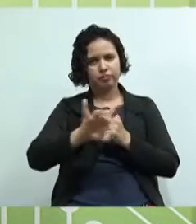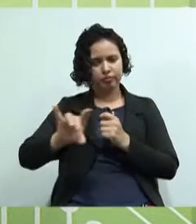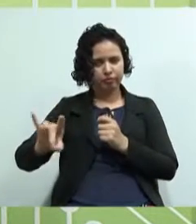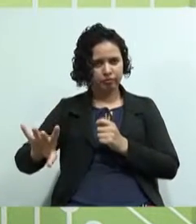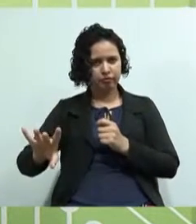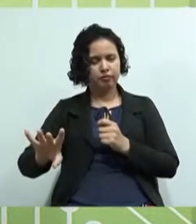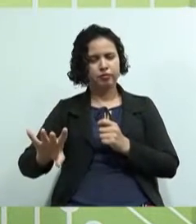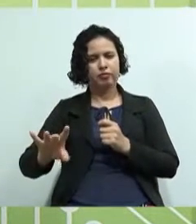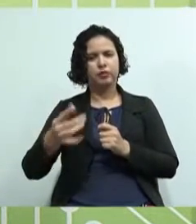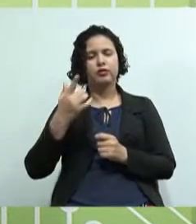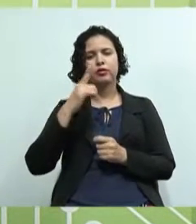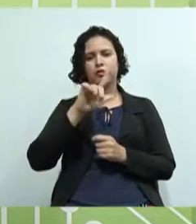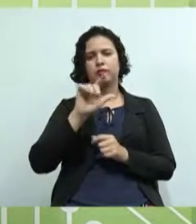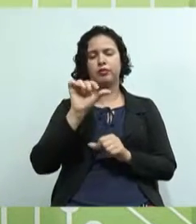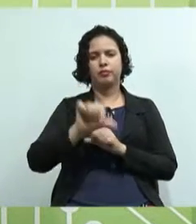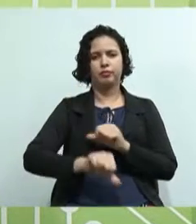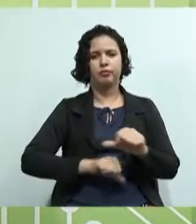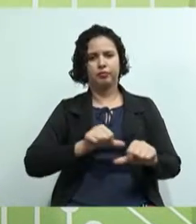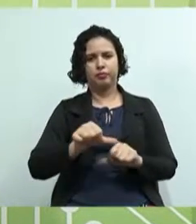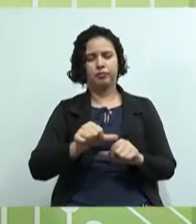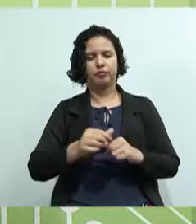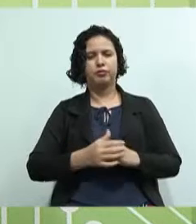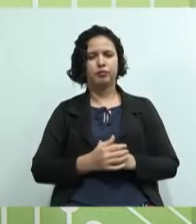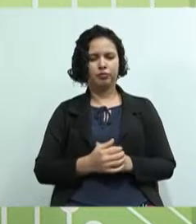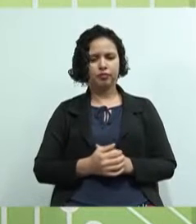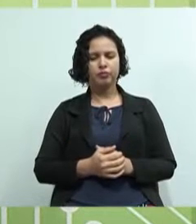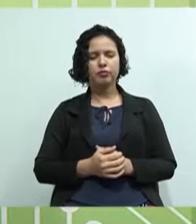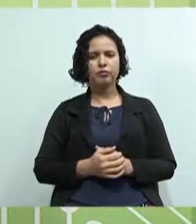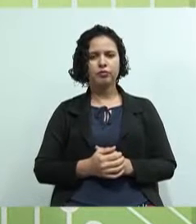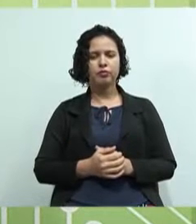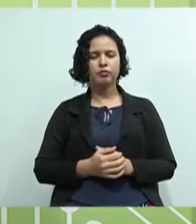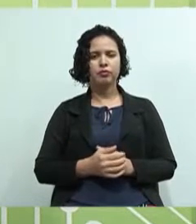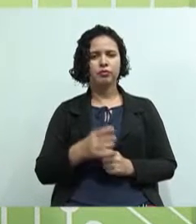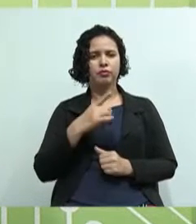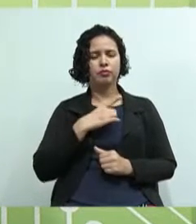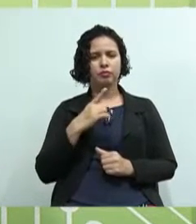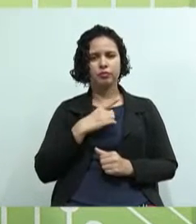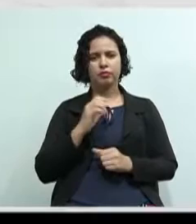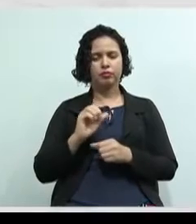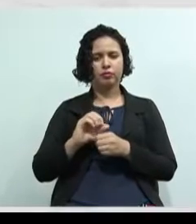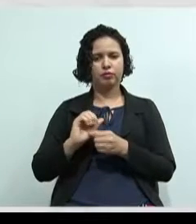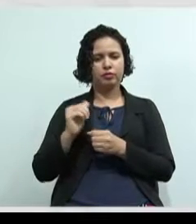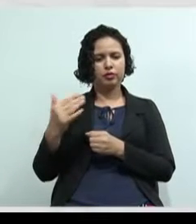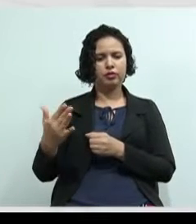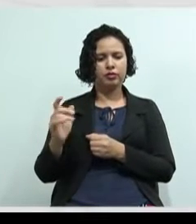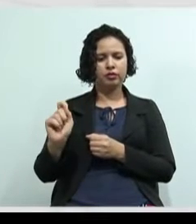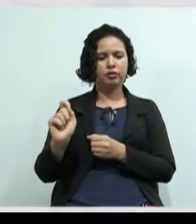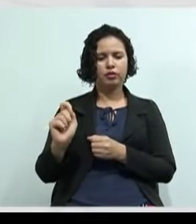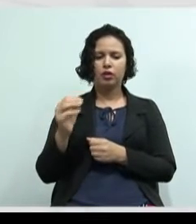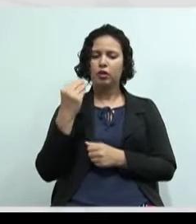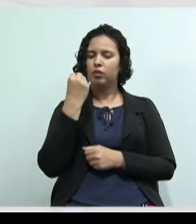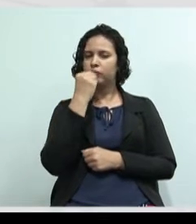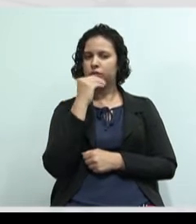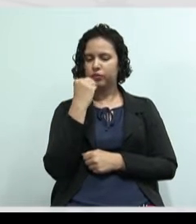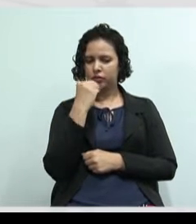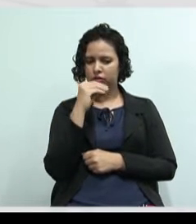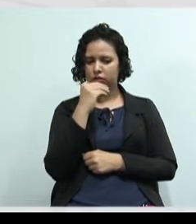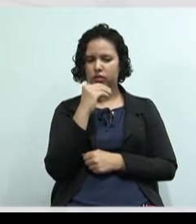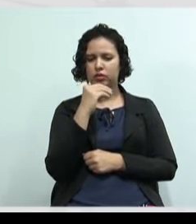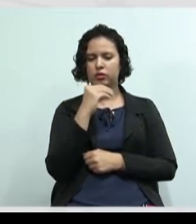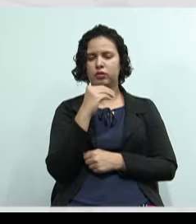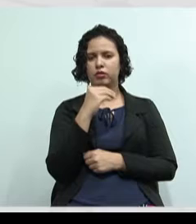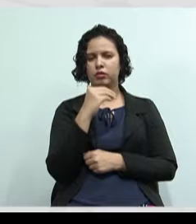de nós para podermos alterar, tá bom? E aí nós temos os fatores externos. Pode colocar aí na tela, ó. As oportunidades, né,